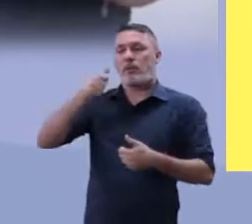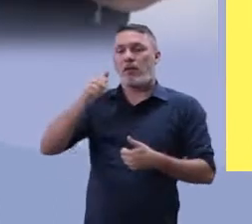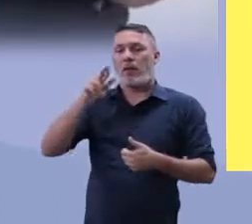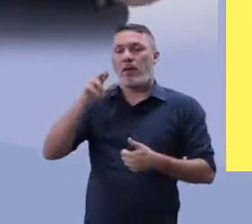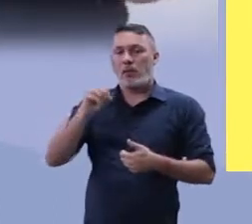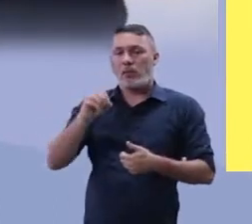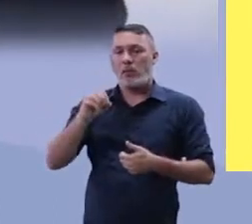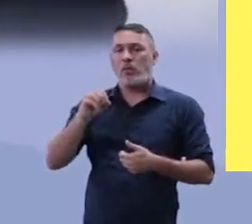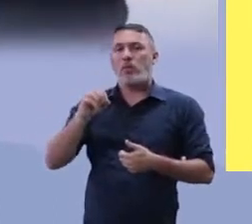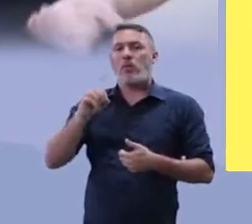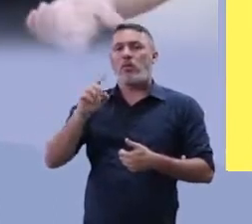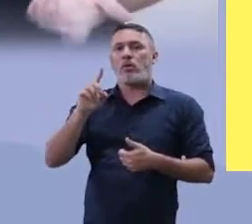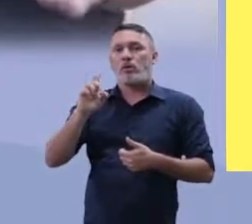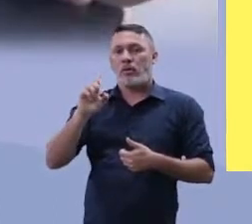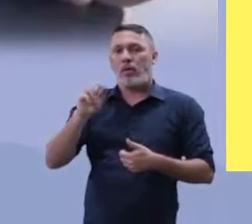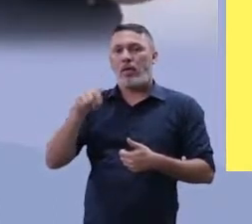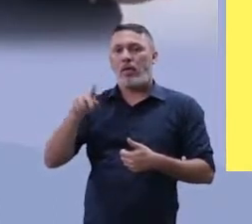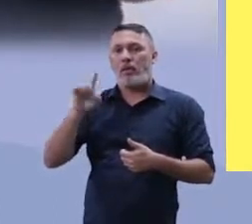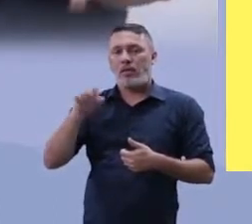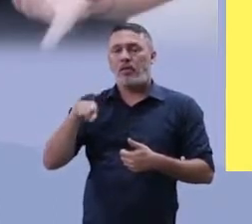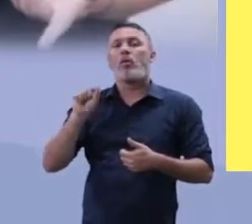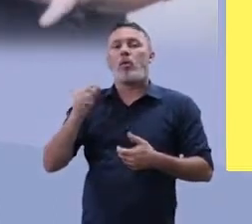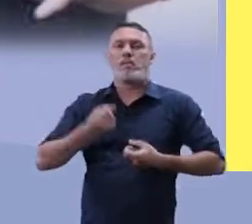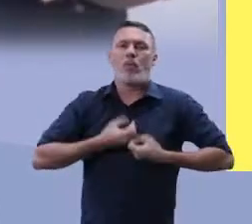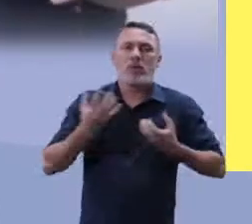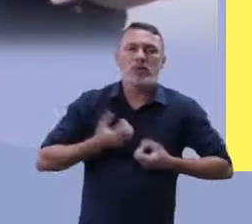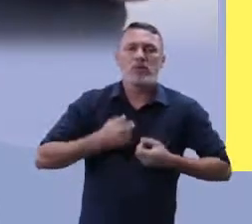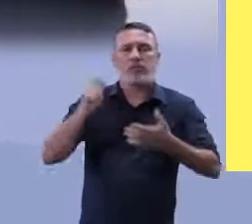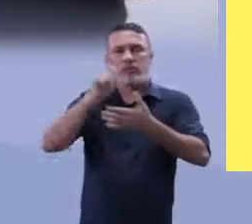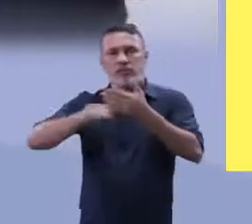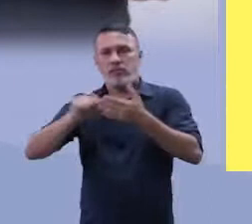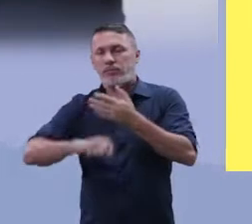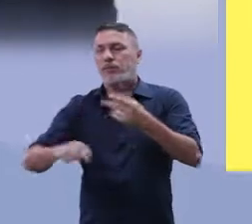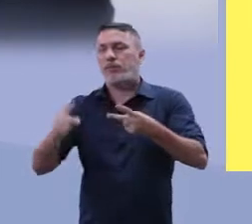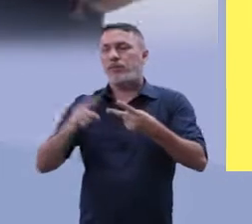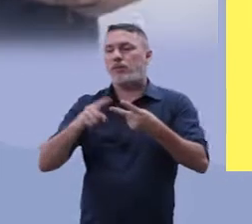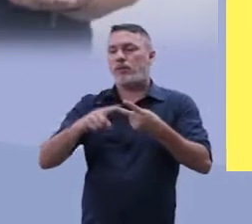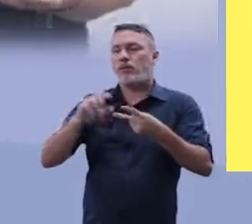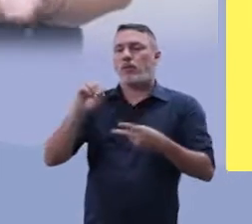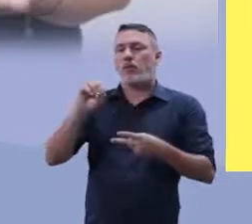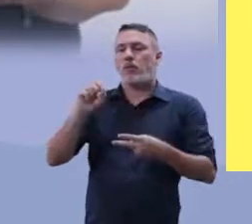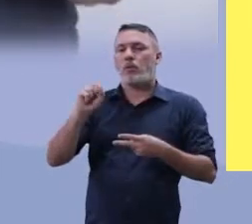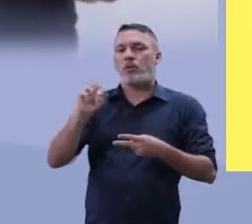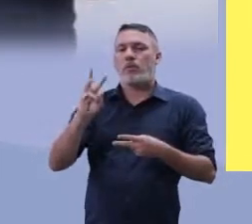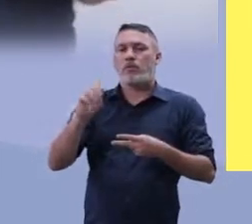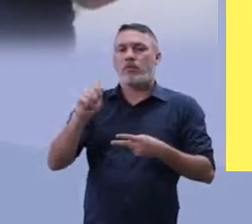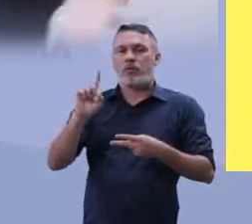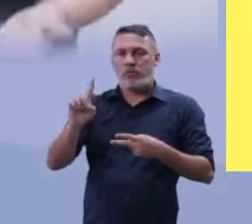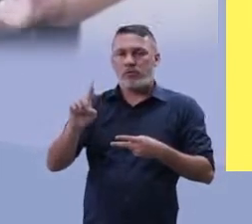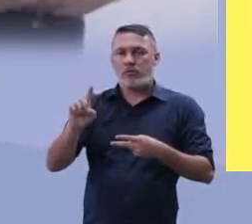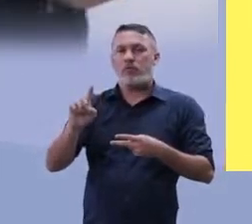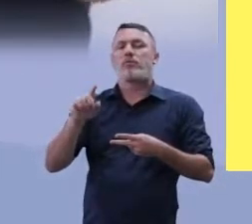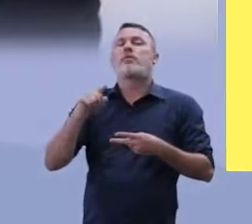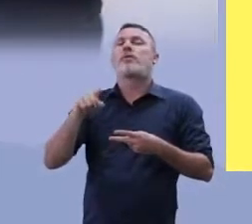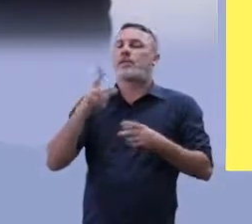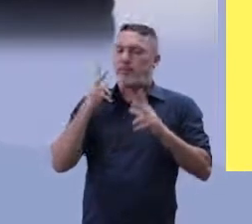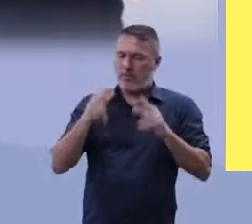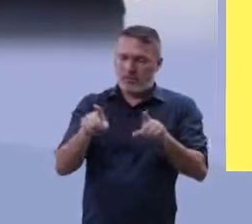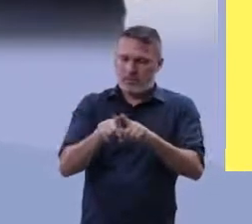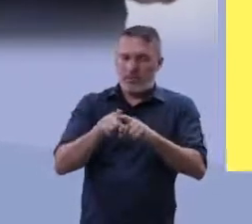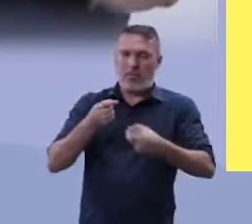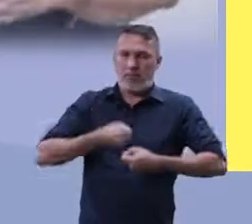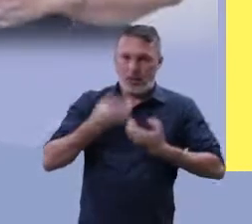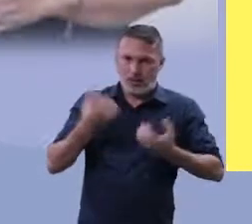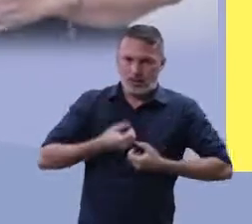na poesia, faz a denúncia em obras escritas. O Oswald de Andrade, do mesmo modo, vai denunciar